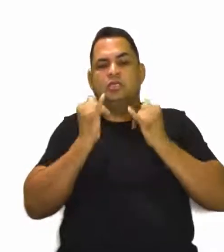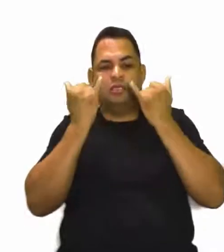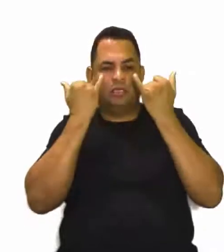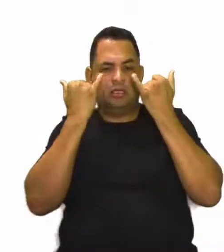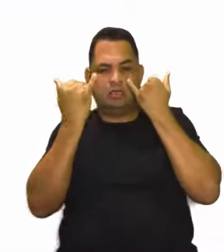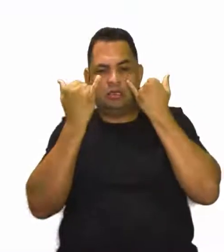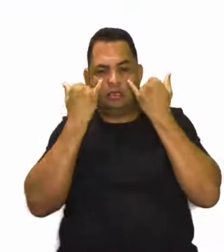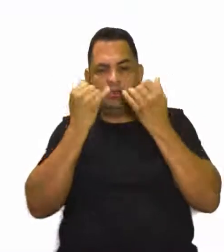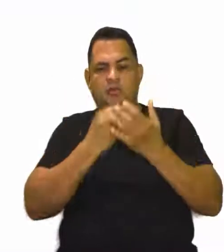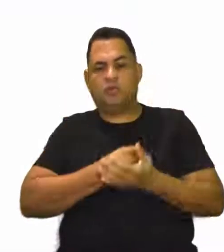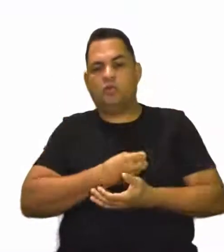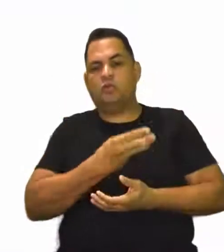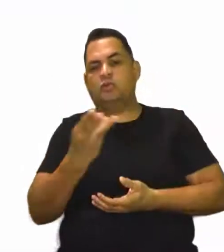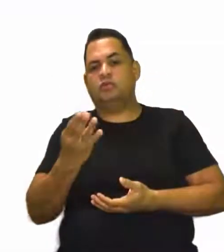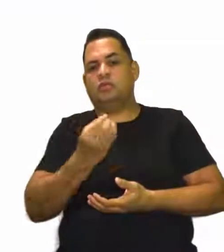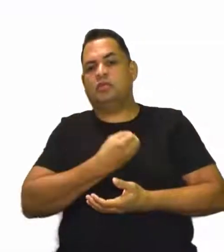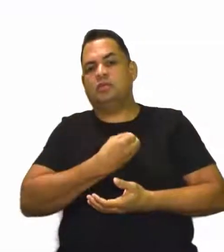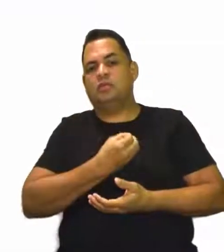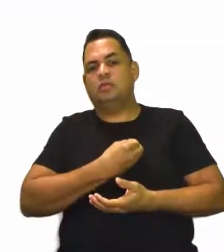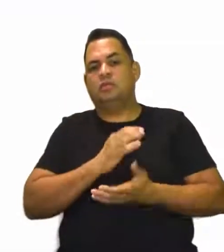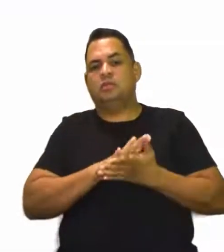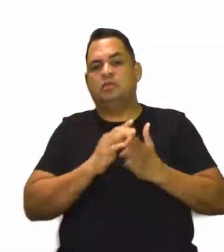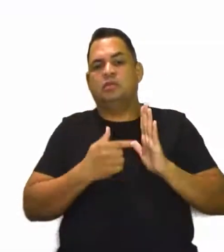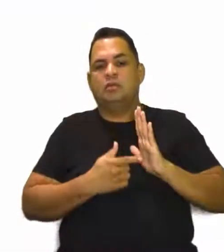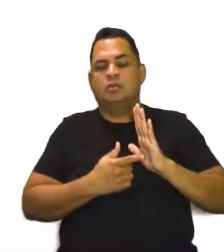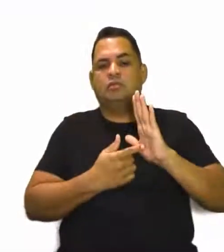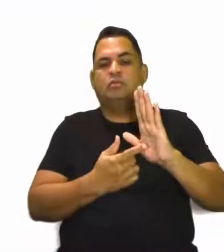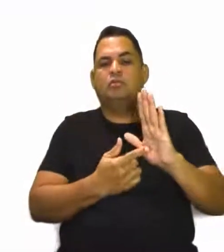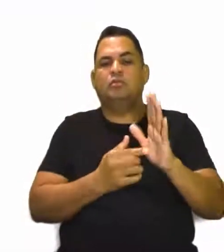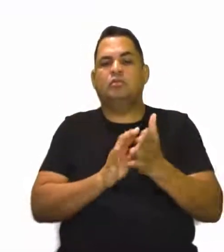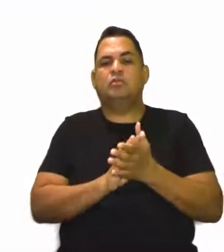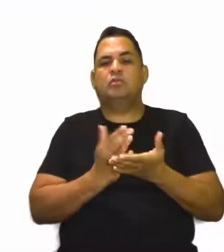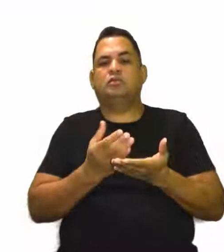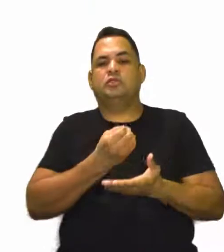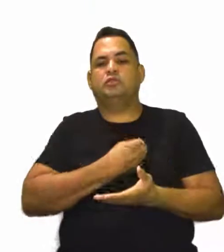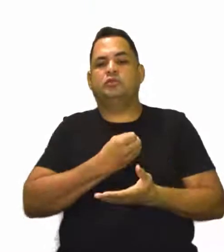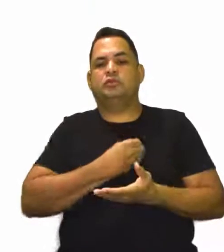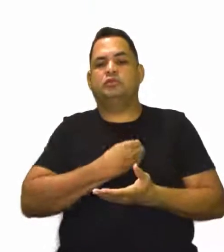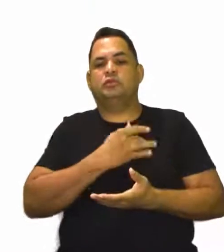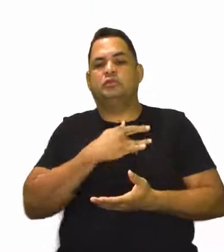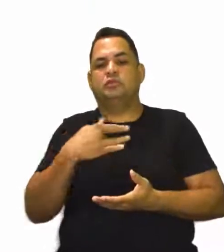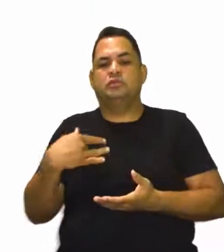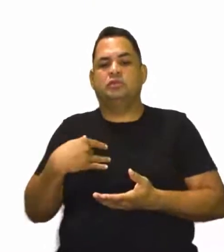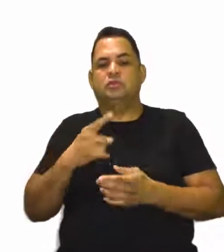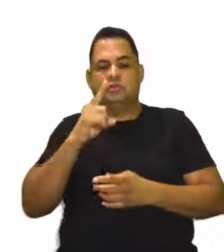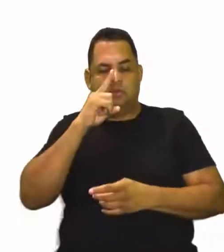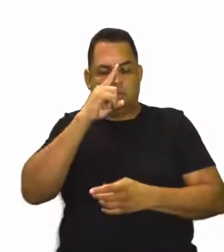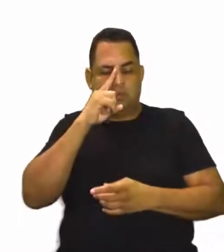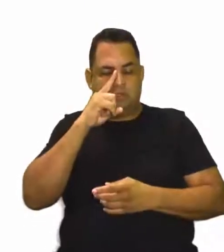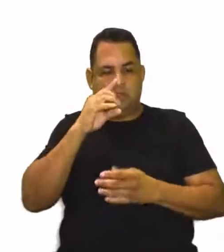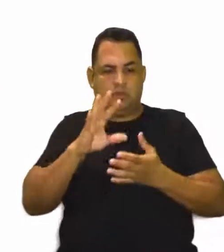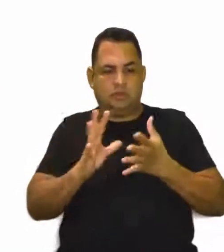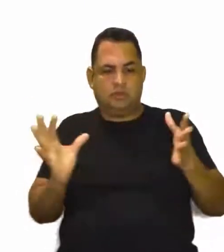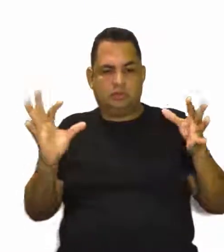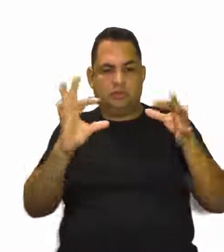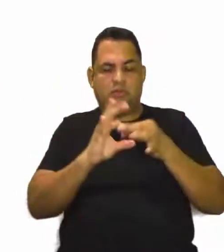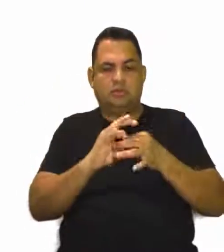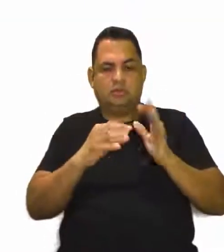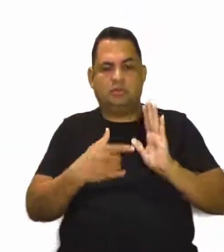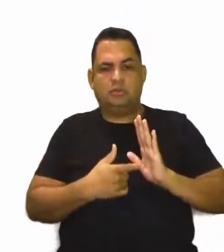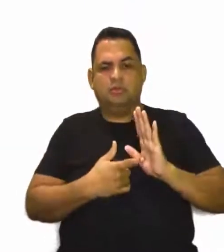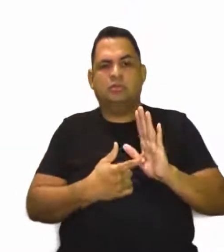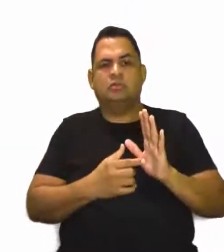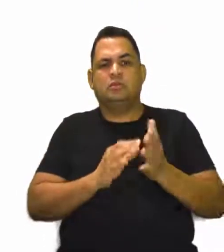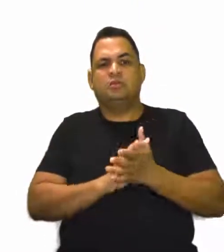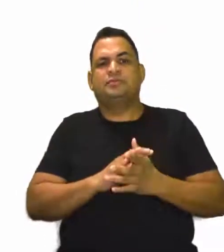quantificar variáveis, apontar indicadores de saúde e os riscos associados. Nós trouxemos